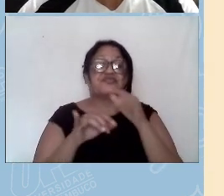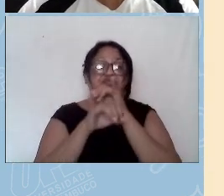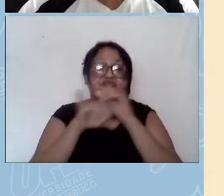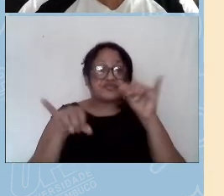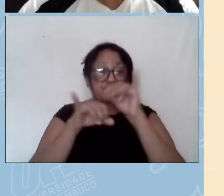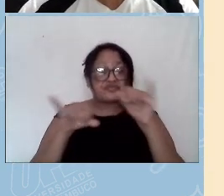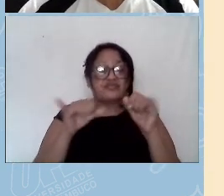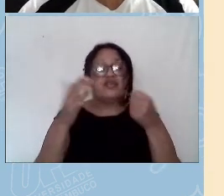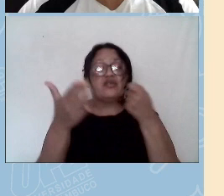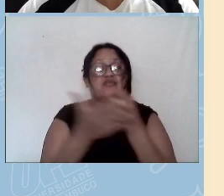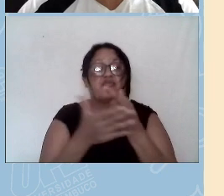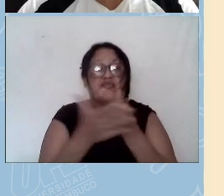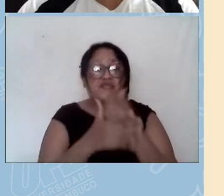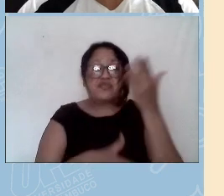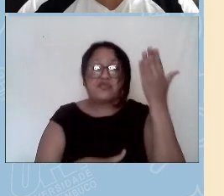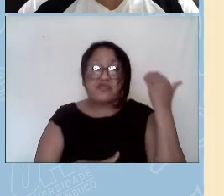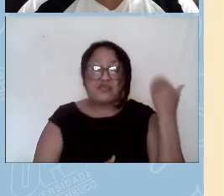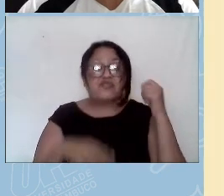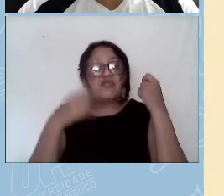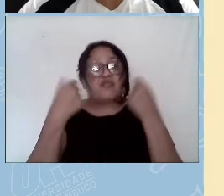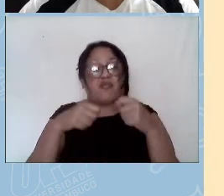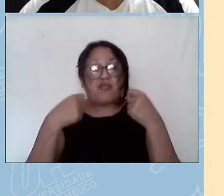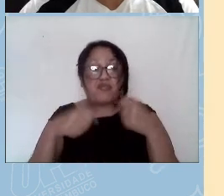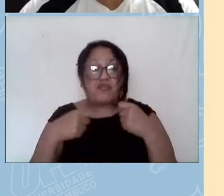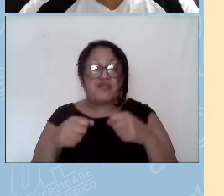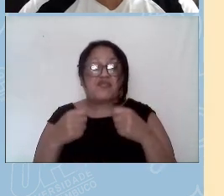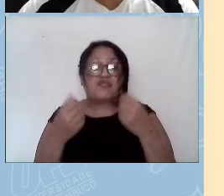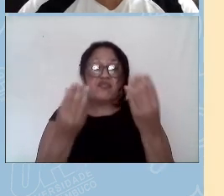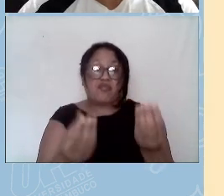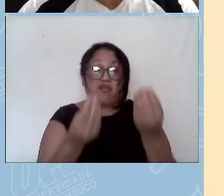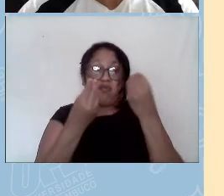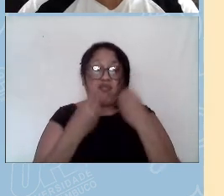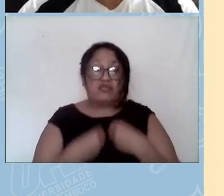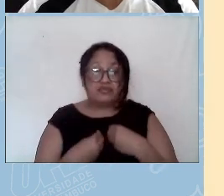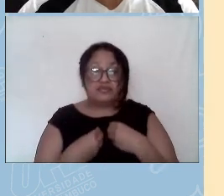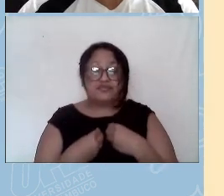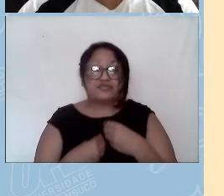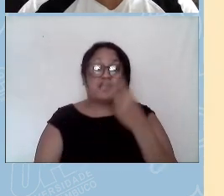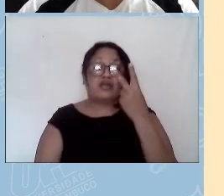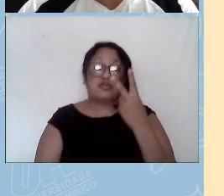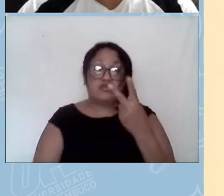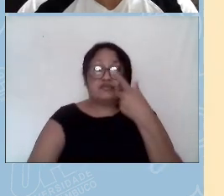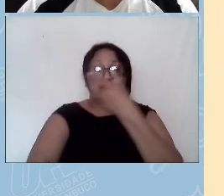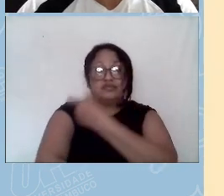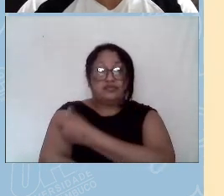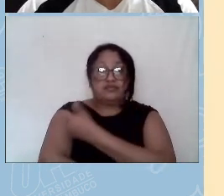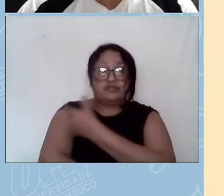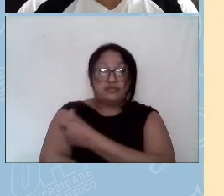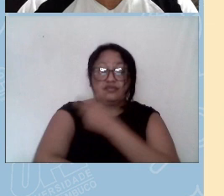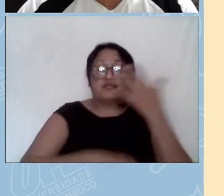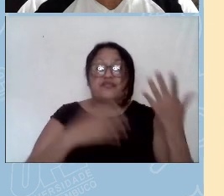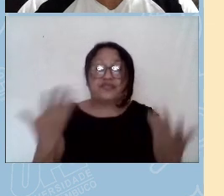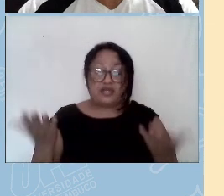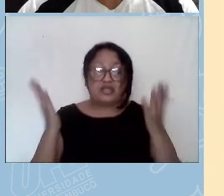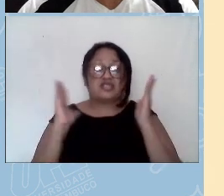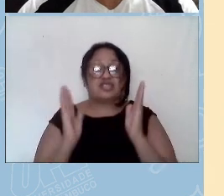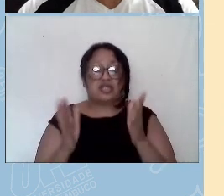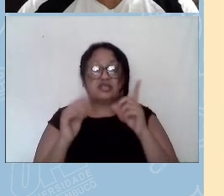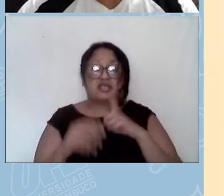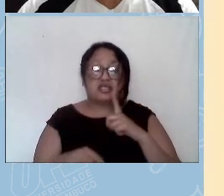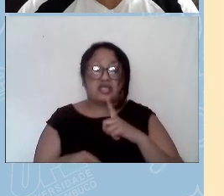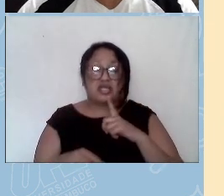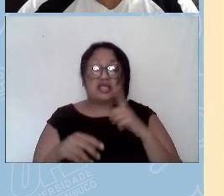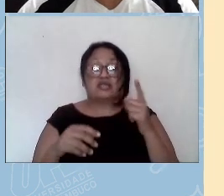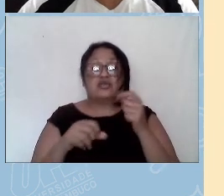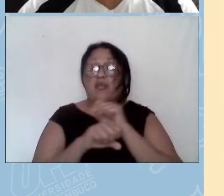e cada pessoa precisou receber pelo menos duas doses então a gente já teria aí que no